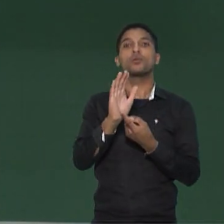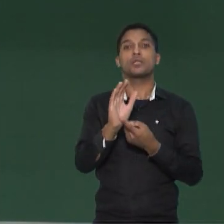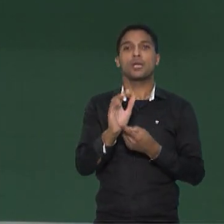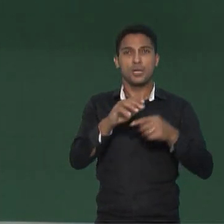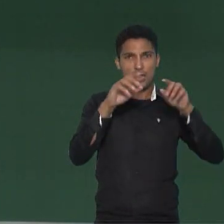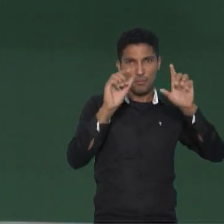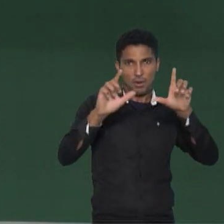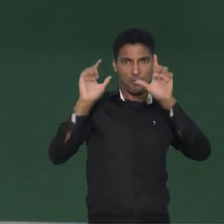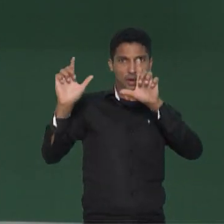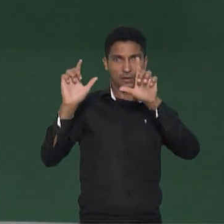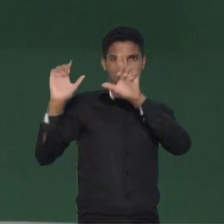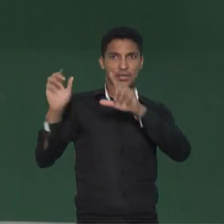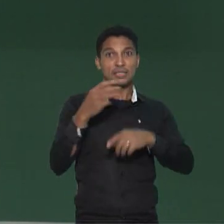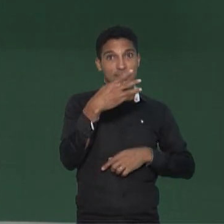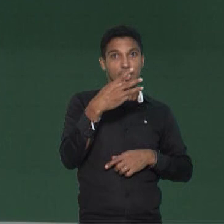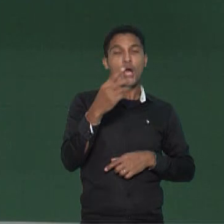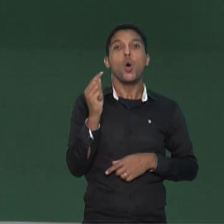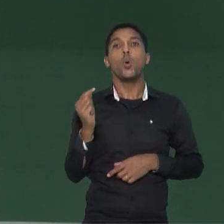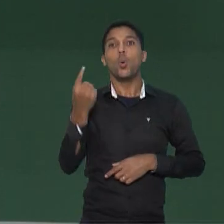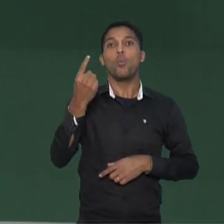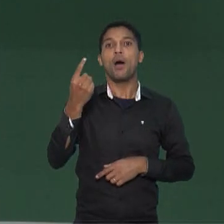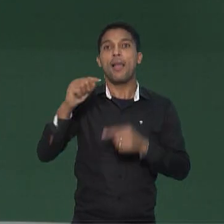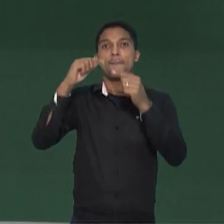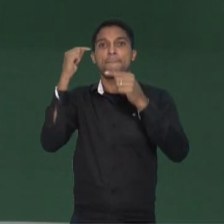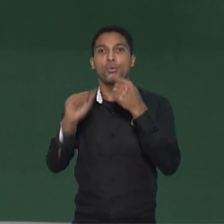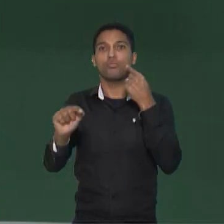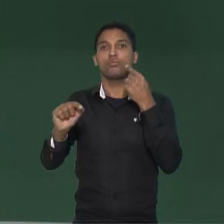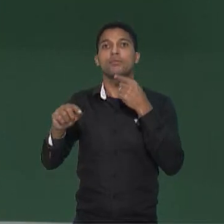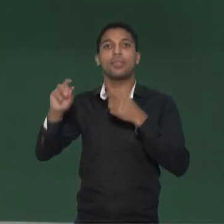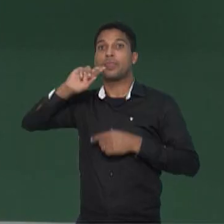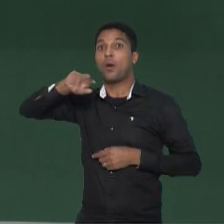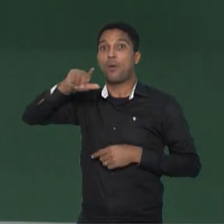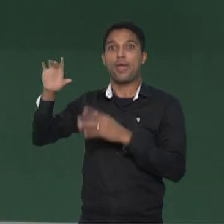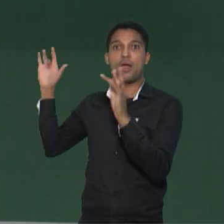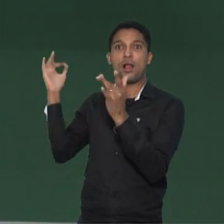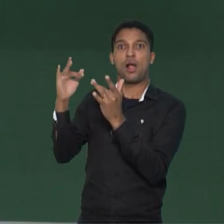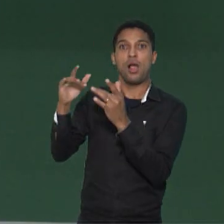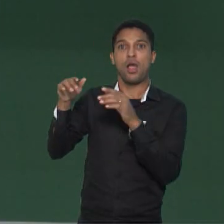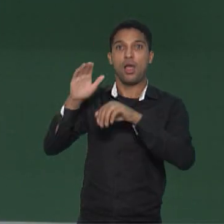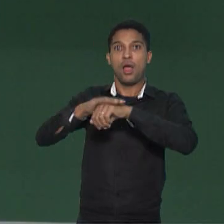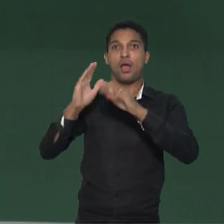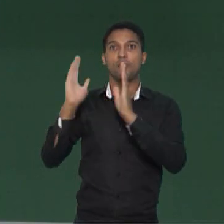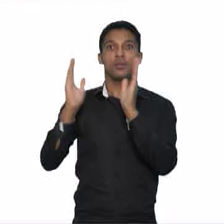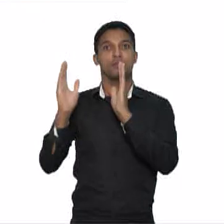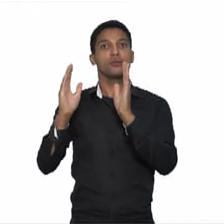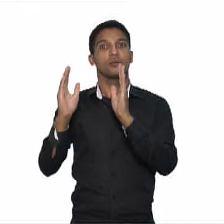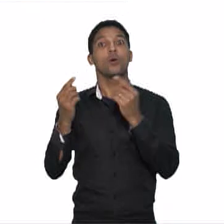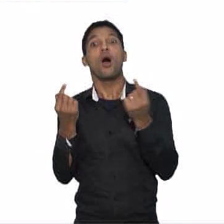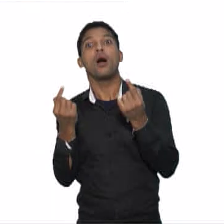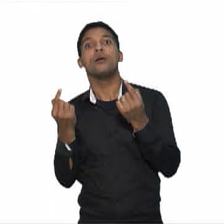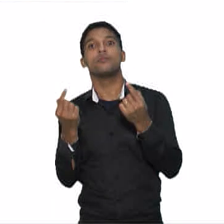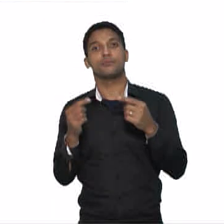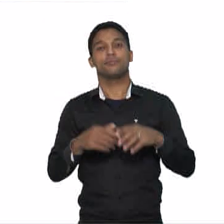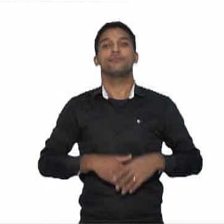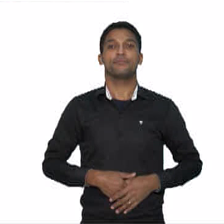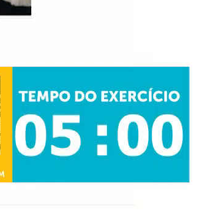3 obras e você vai analisar. Vou deixar as perguntas aqui, um tempinho maior para você focar. A gente já volta.